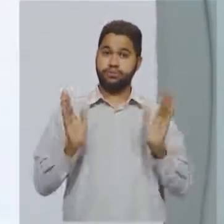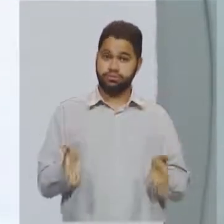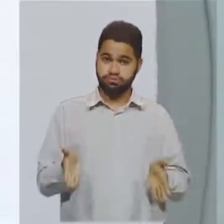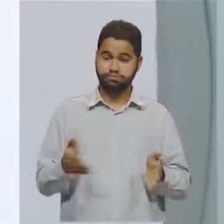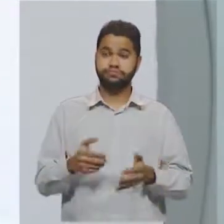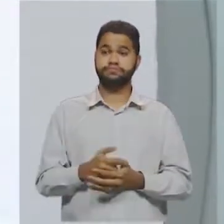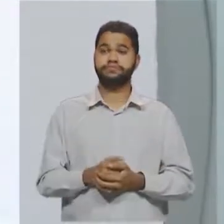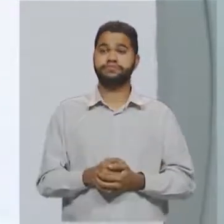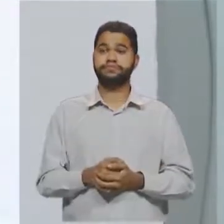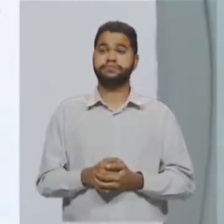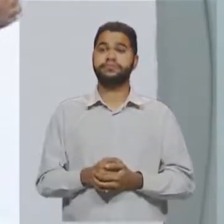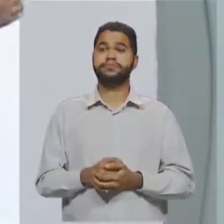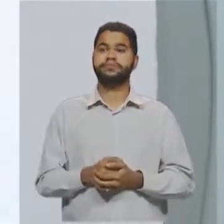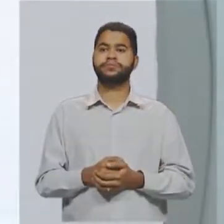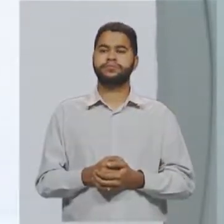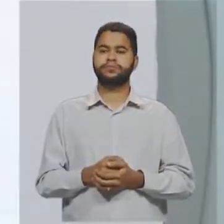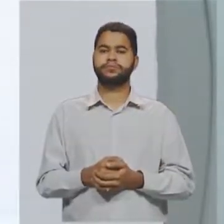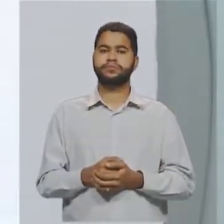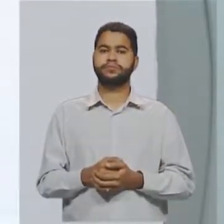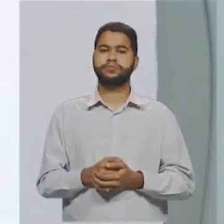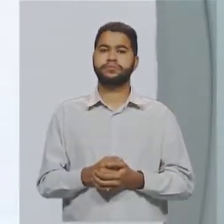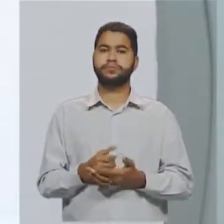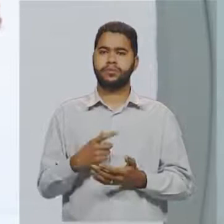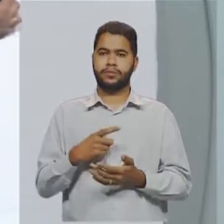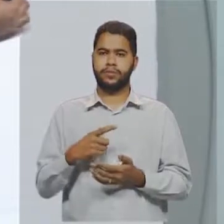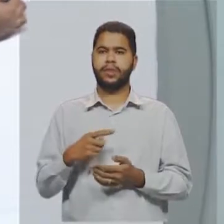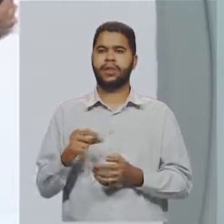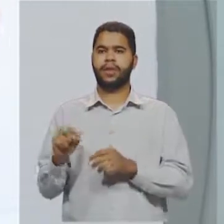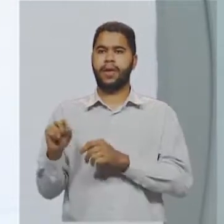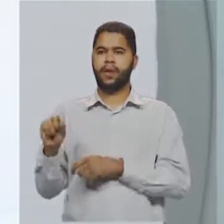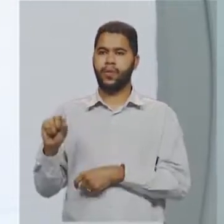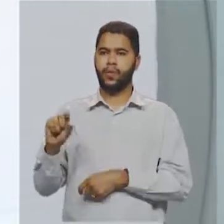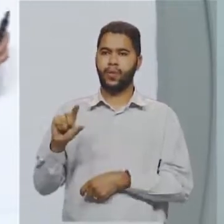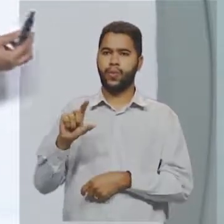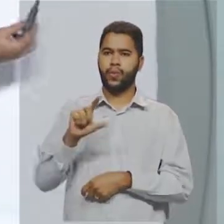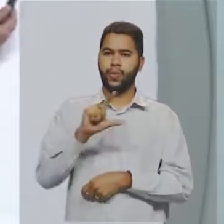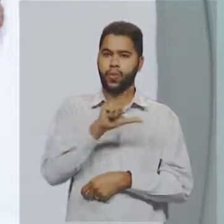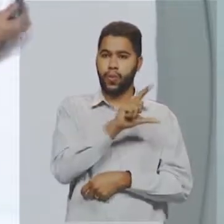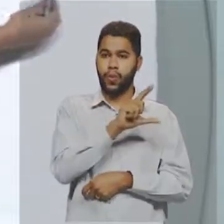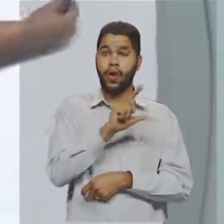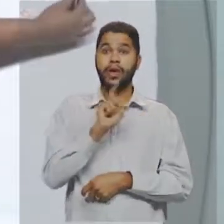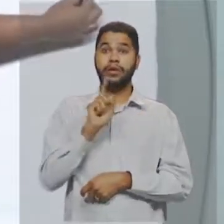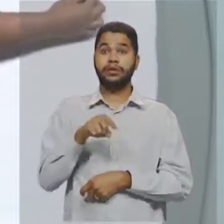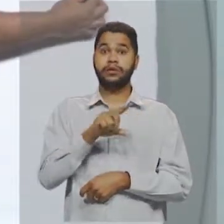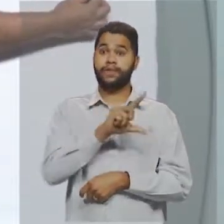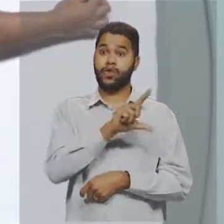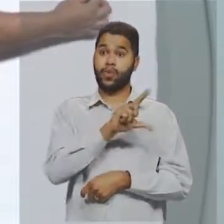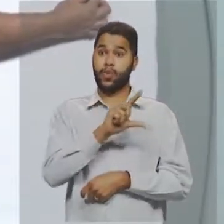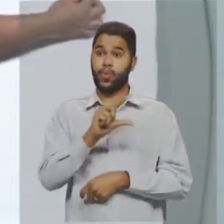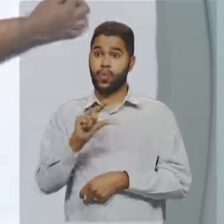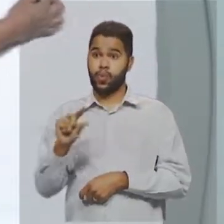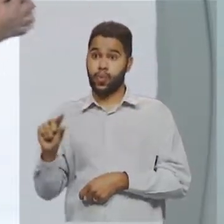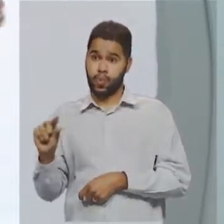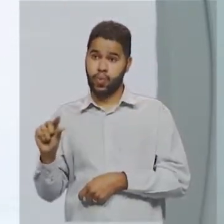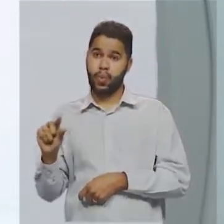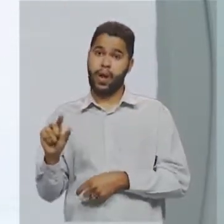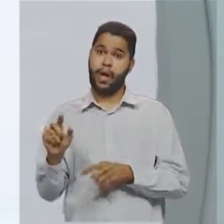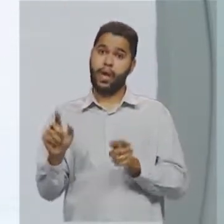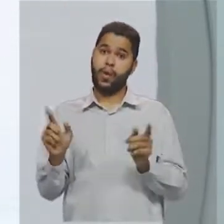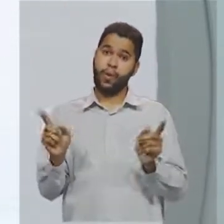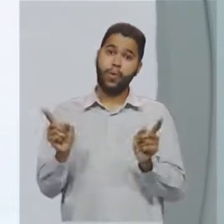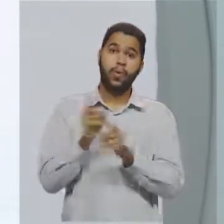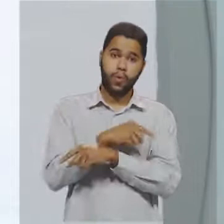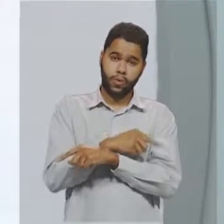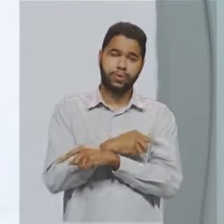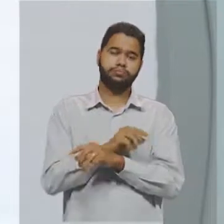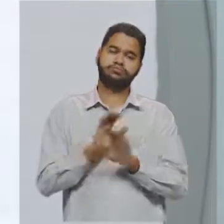Então, agora todos estão ordenados. Aqui está na ordem crescente. Se a gente colocasse em ordem decrescente, é como se fosse da direita para a esquerda,